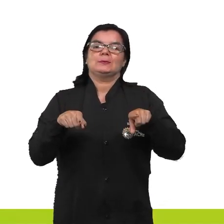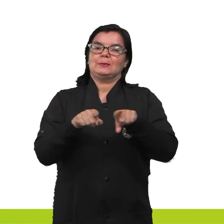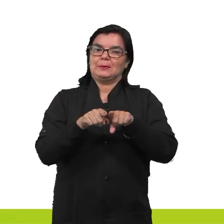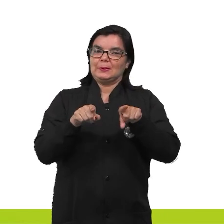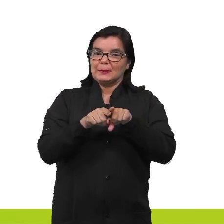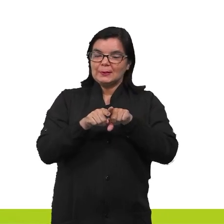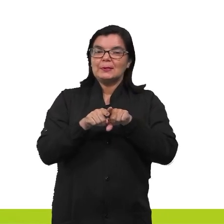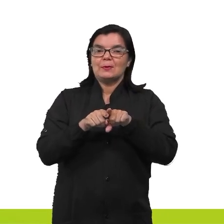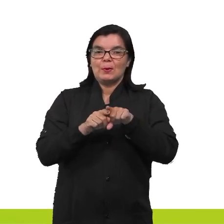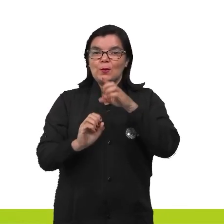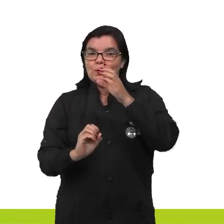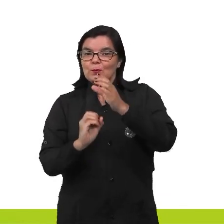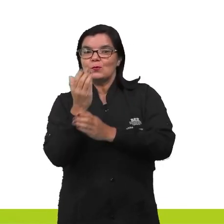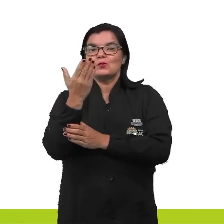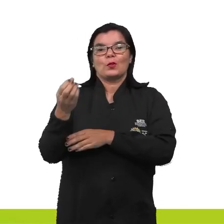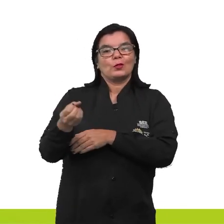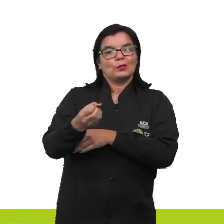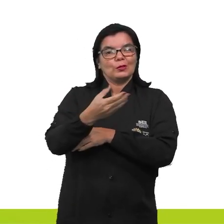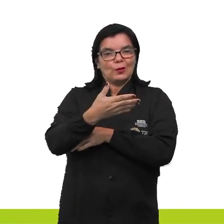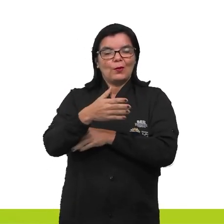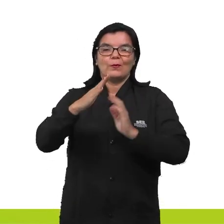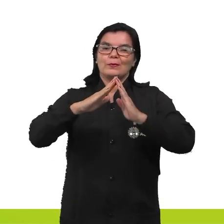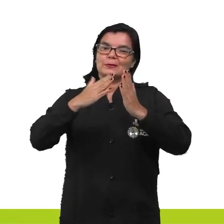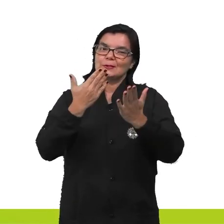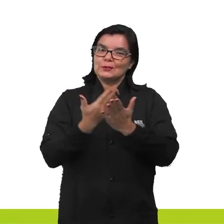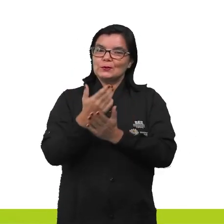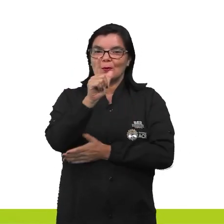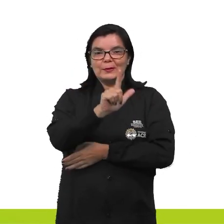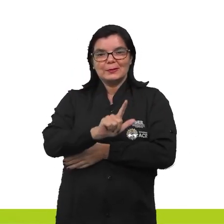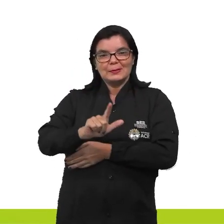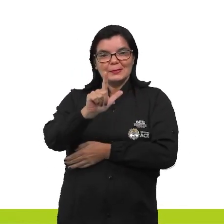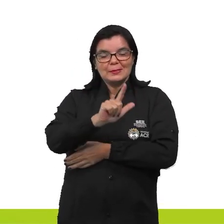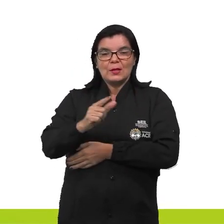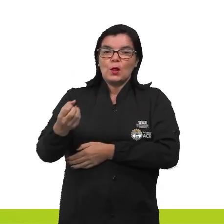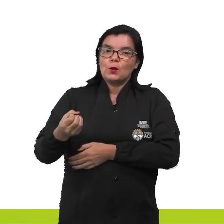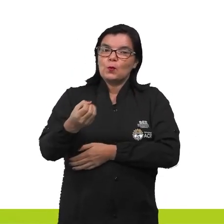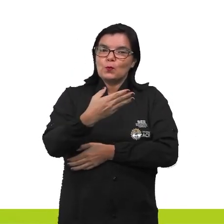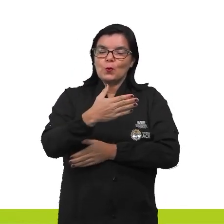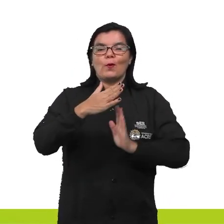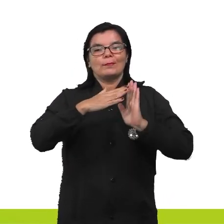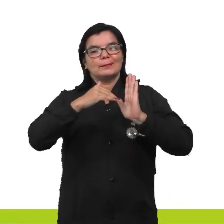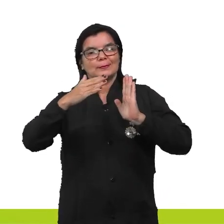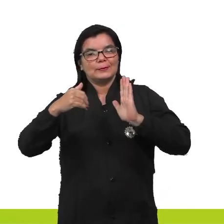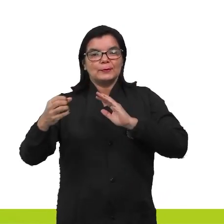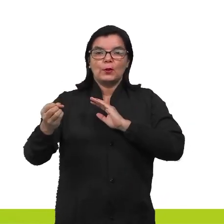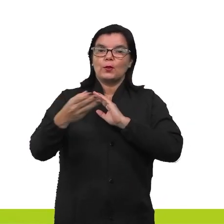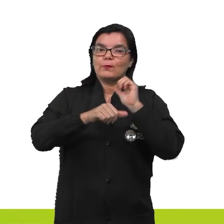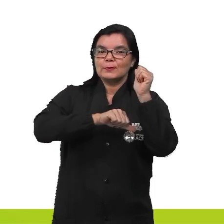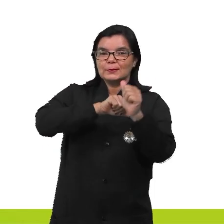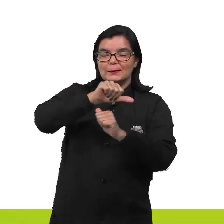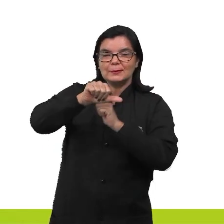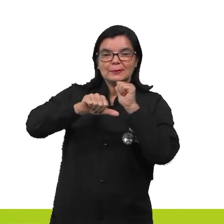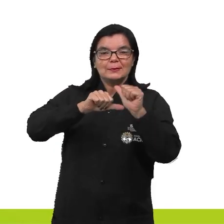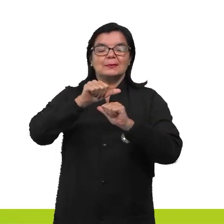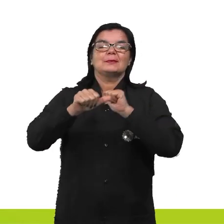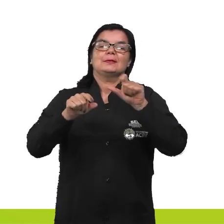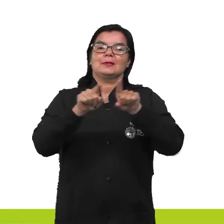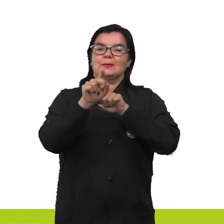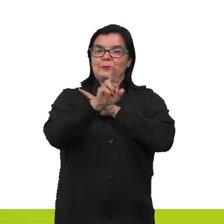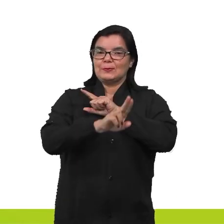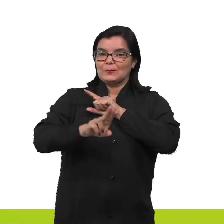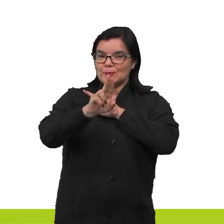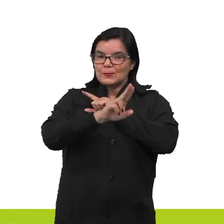teremos o surgimento de novas escolas literárias com novas estéticas, novas transformações e uso